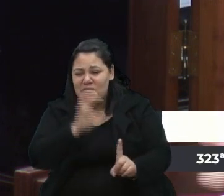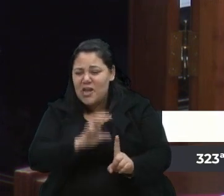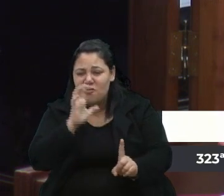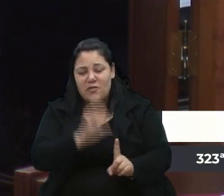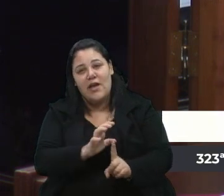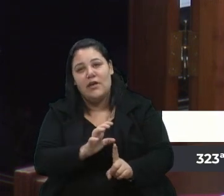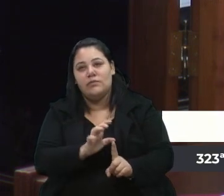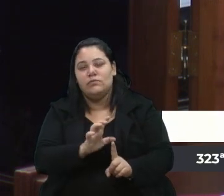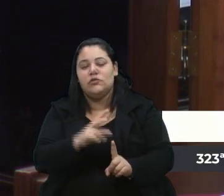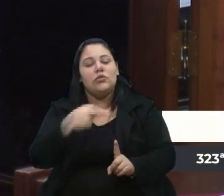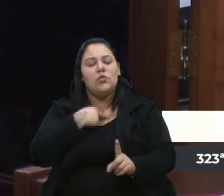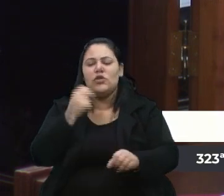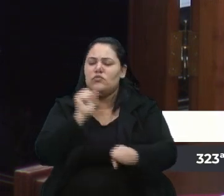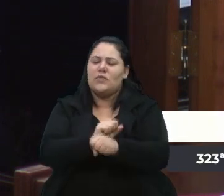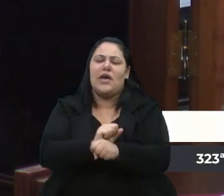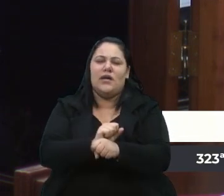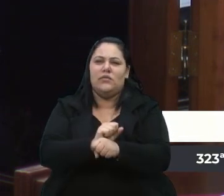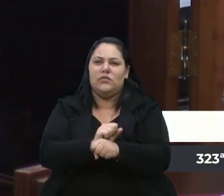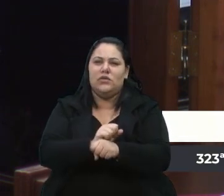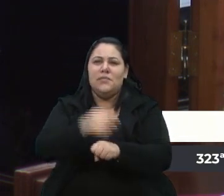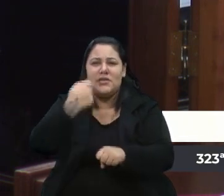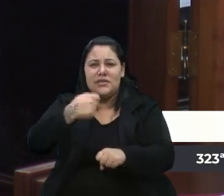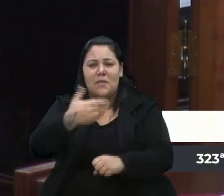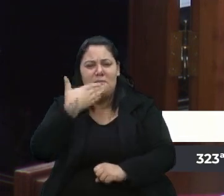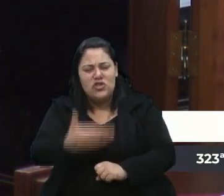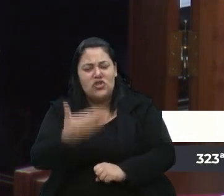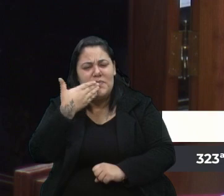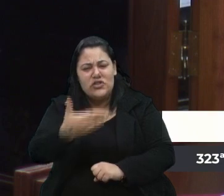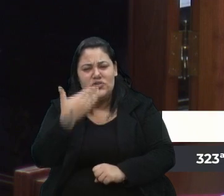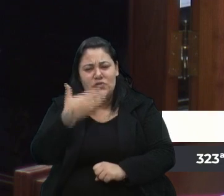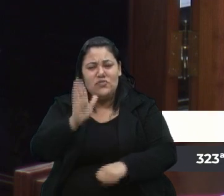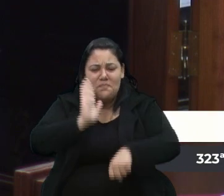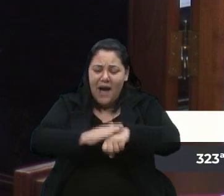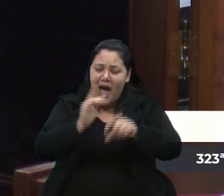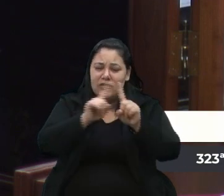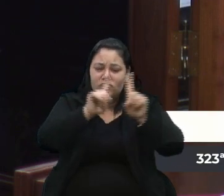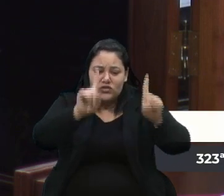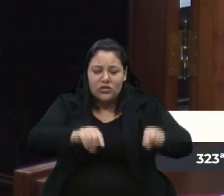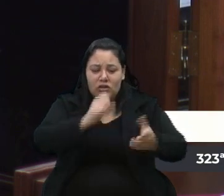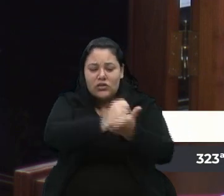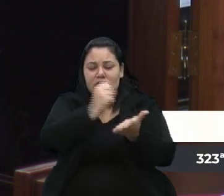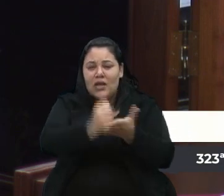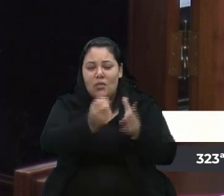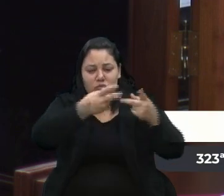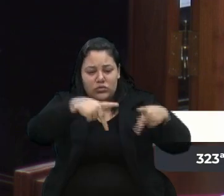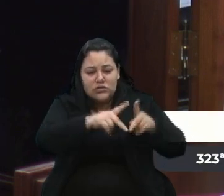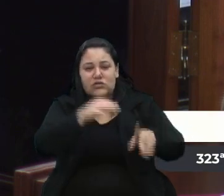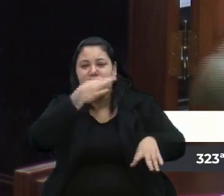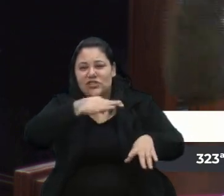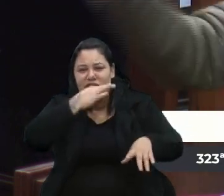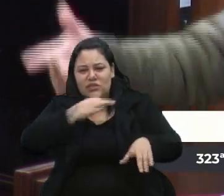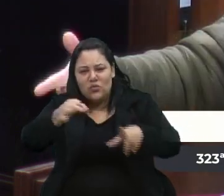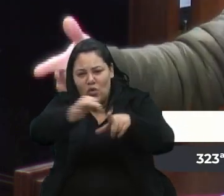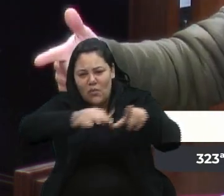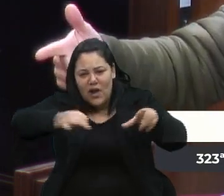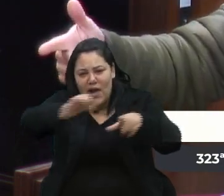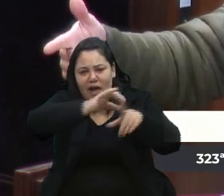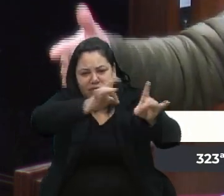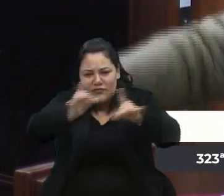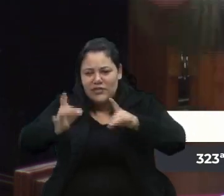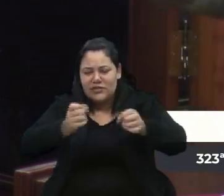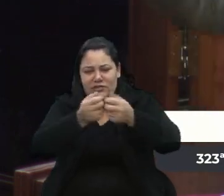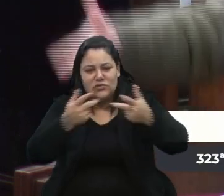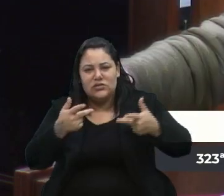não deve parar nós temos que pedir mais efetivo população Caxiense o comércio os bairros